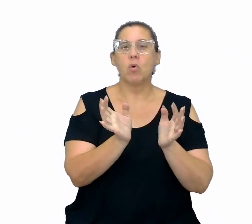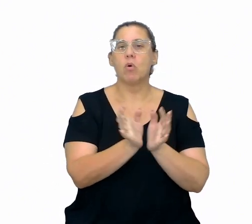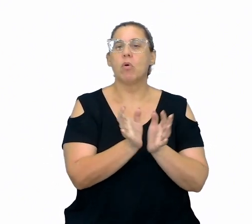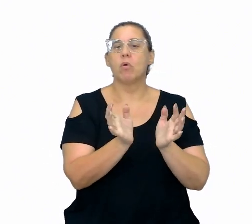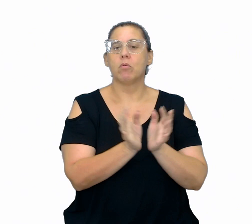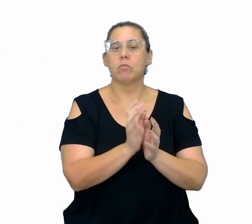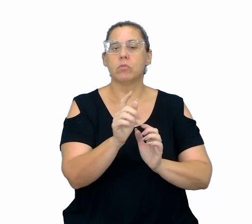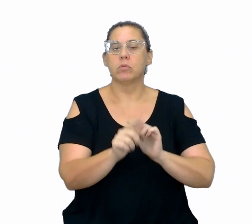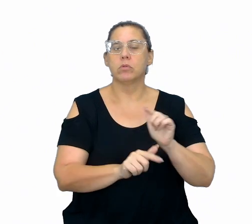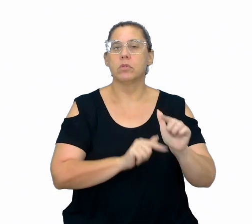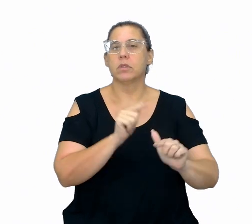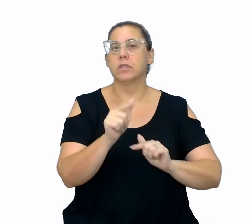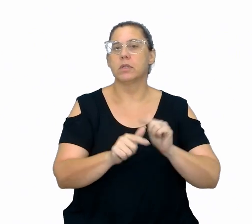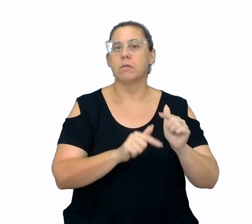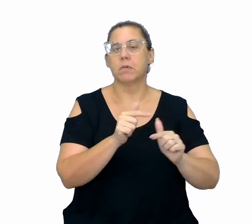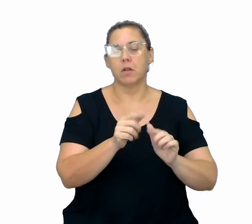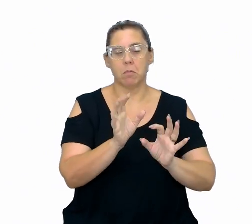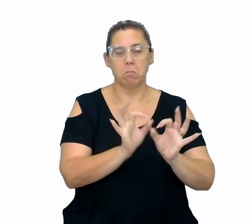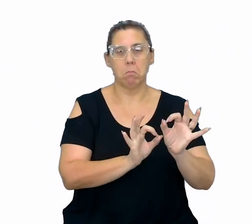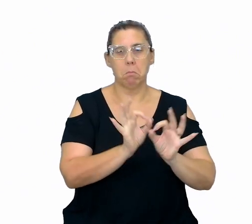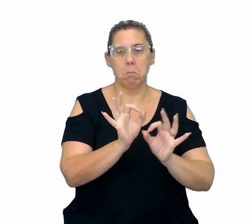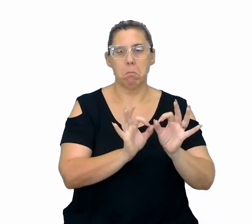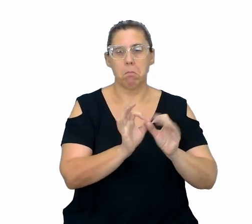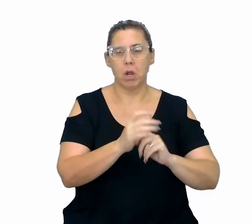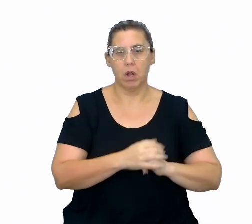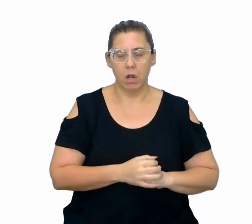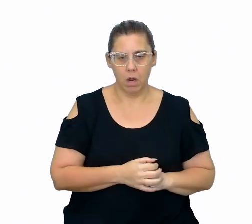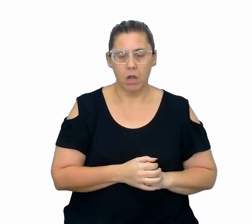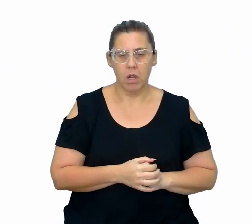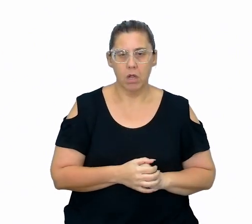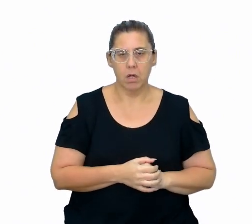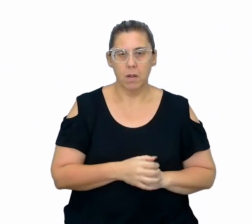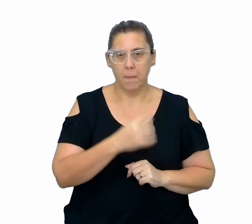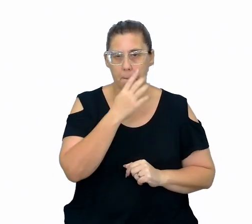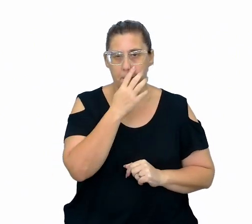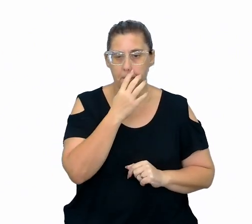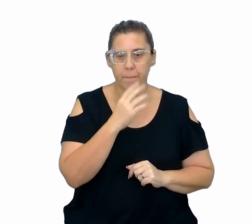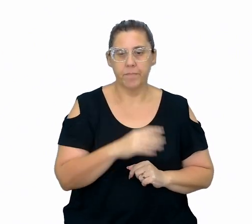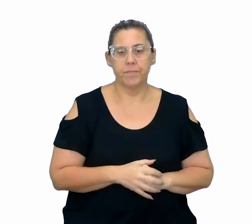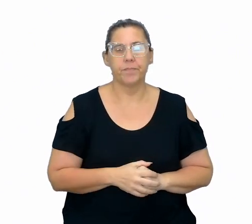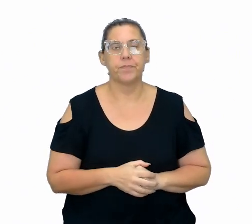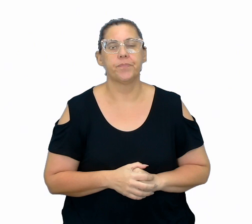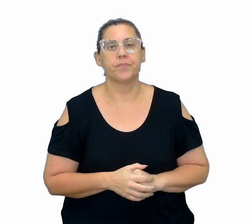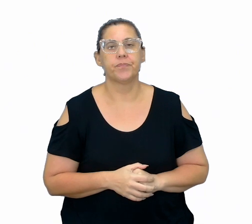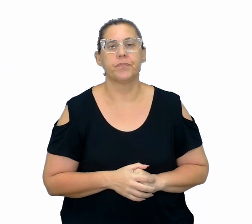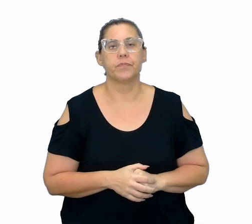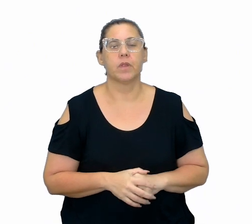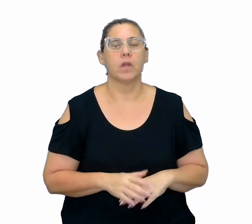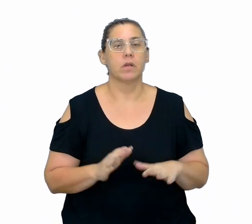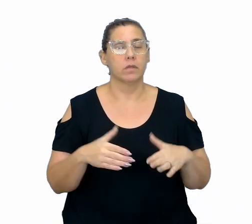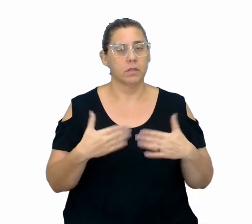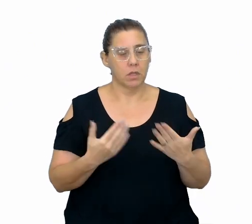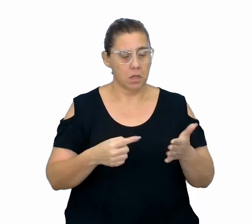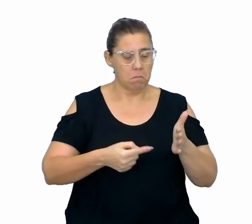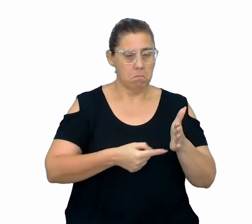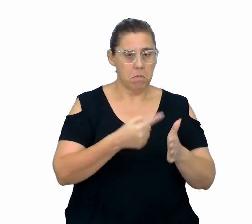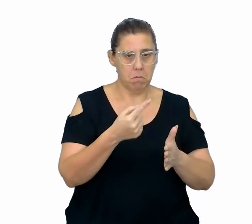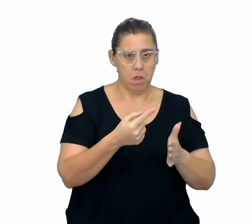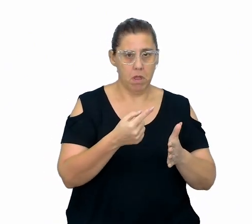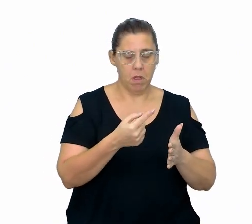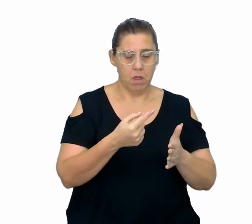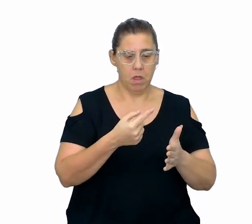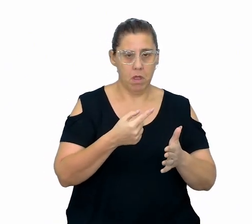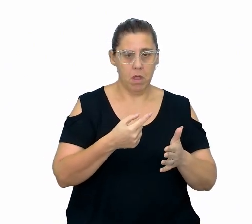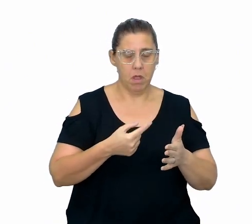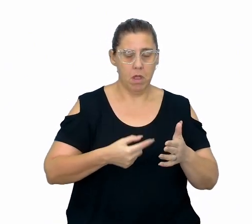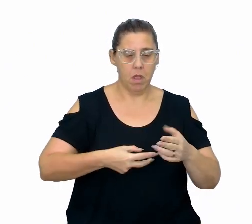o trabalho com as habilidades mais orgânico, que deem um contorno às atividades. Por isso, no primeiro bimestre, nós